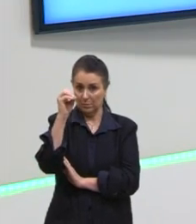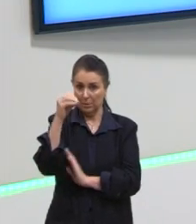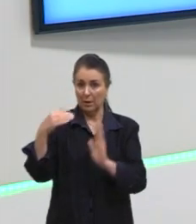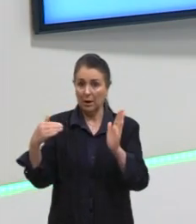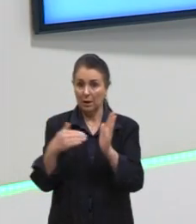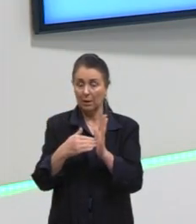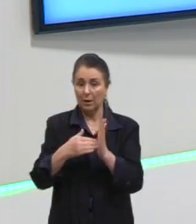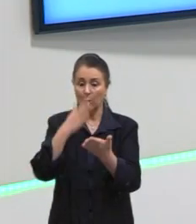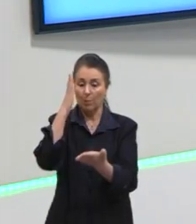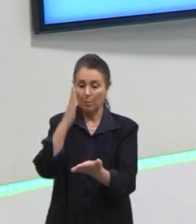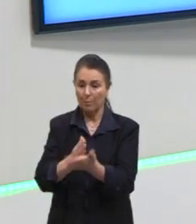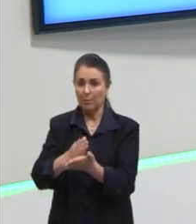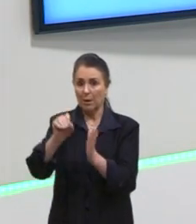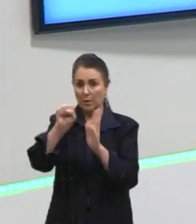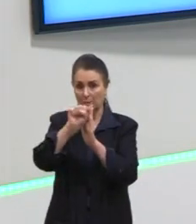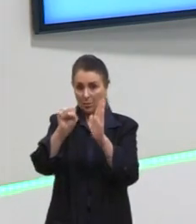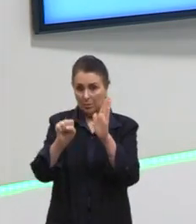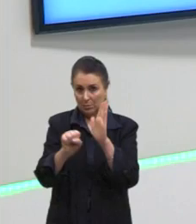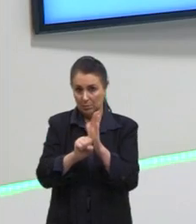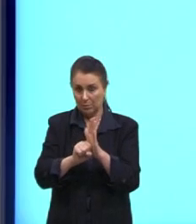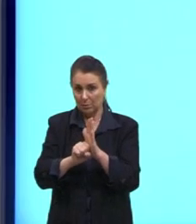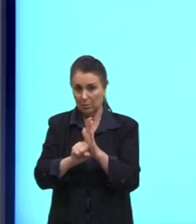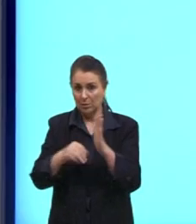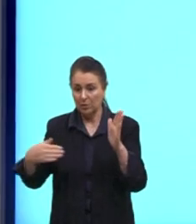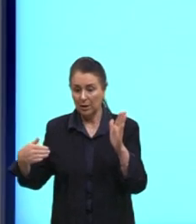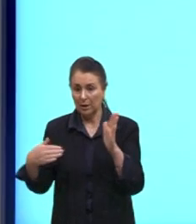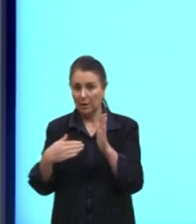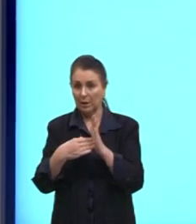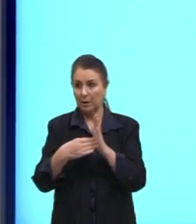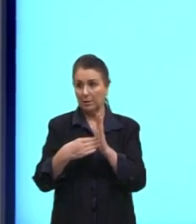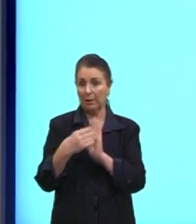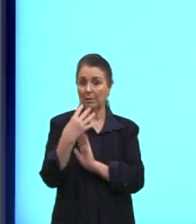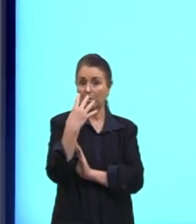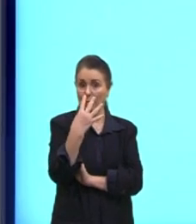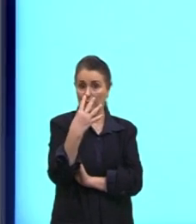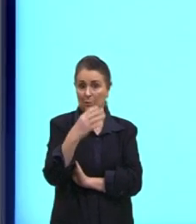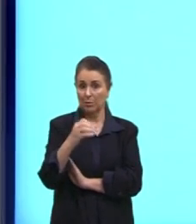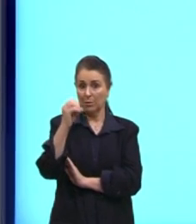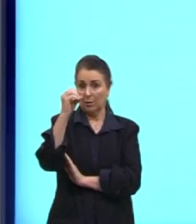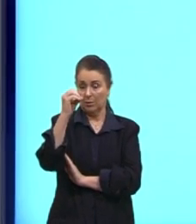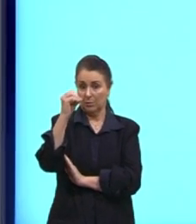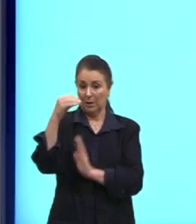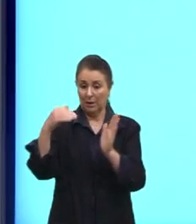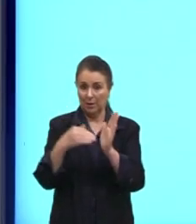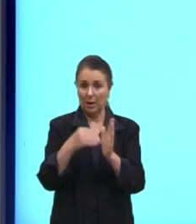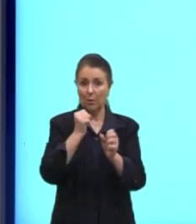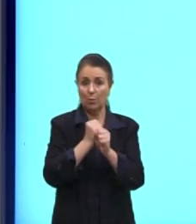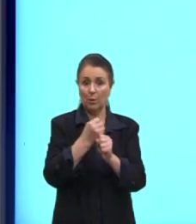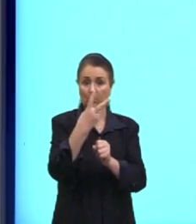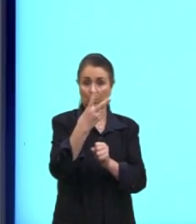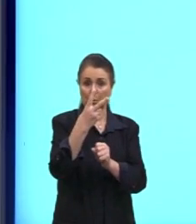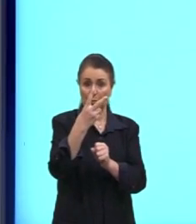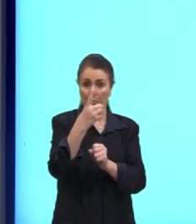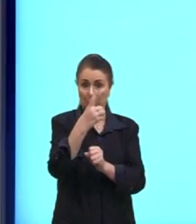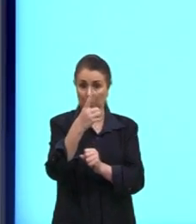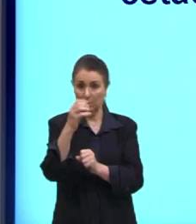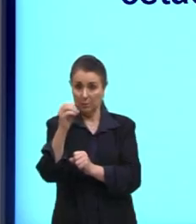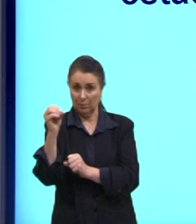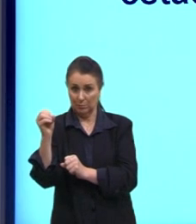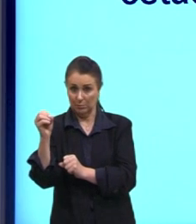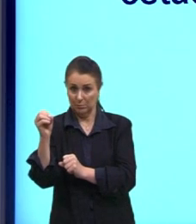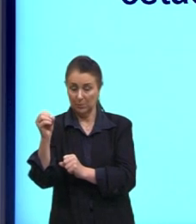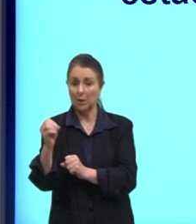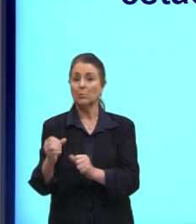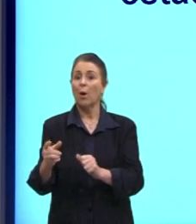o meio do século e chegar a 4,4 graus até 2100 isso será drástico para o planeta